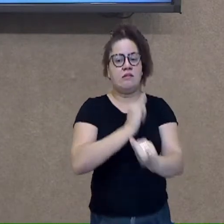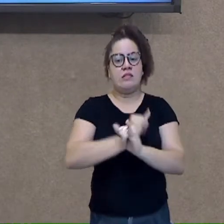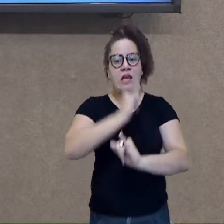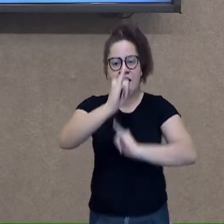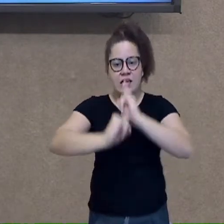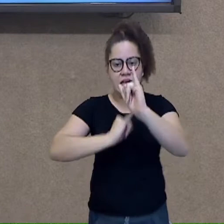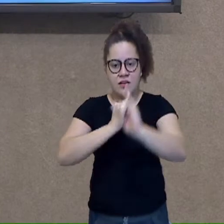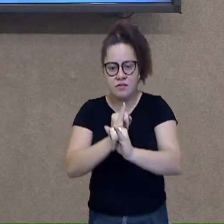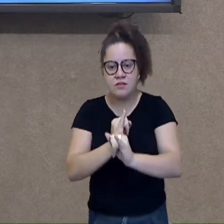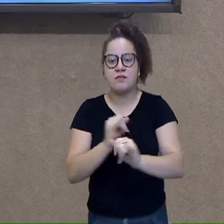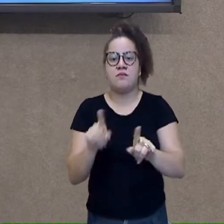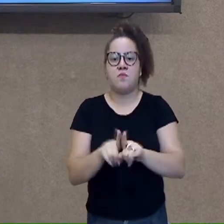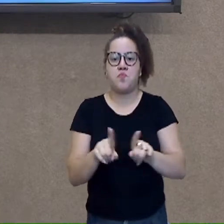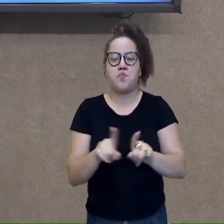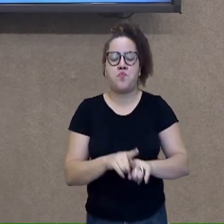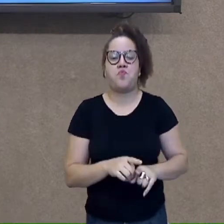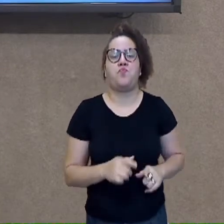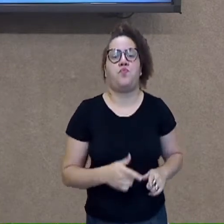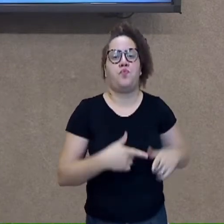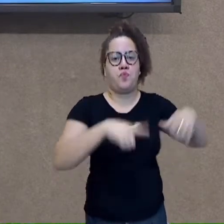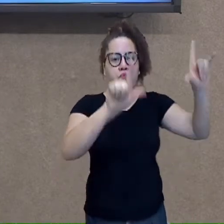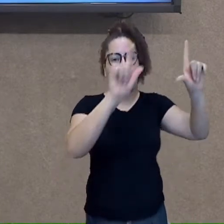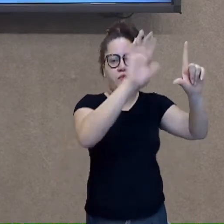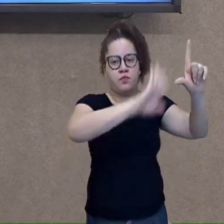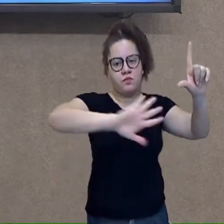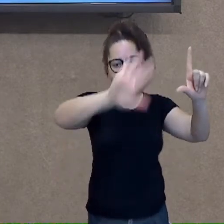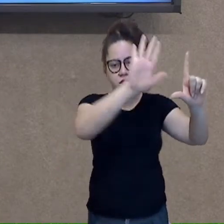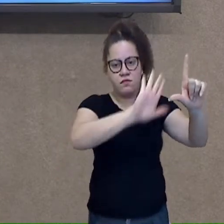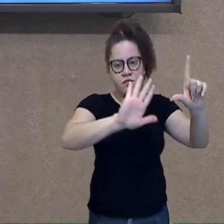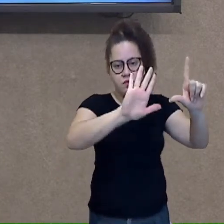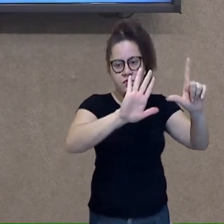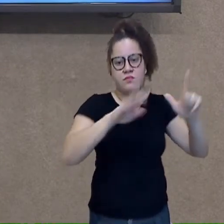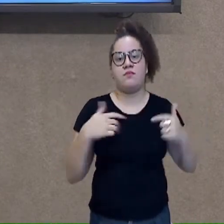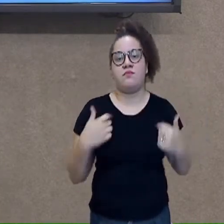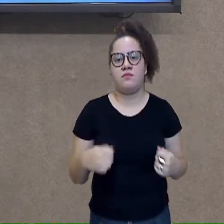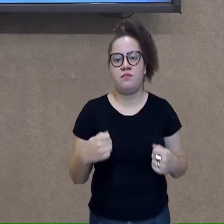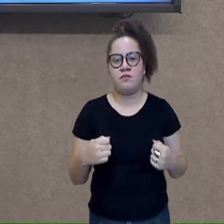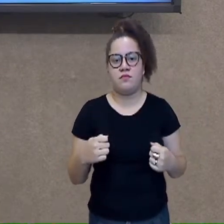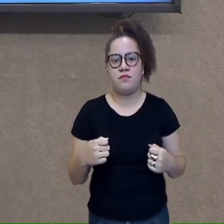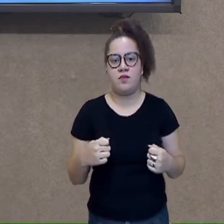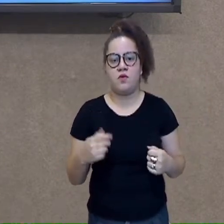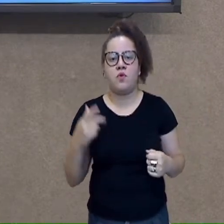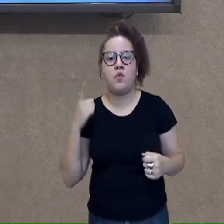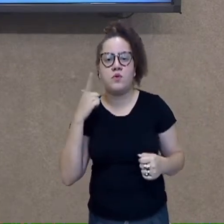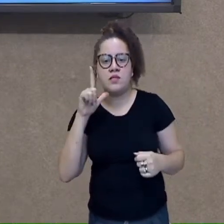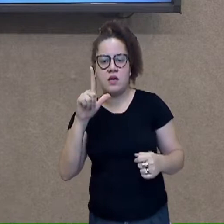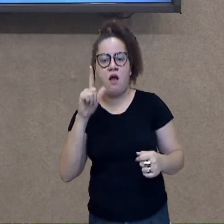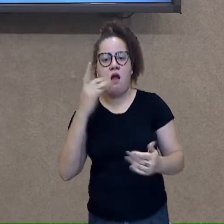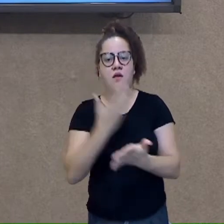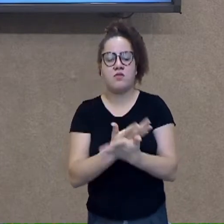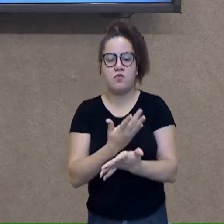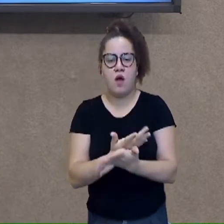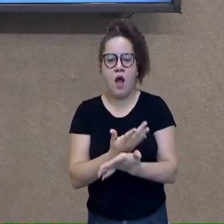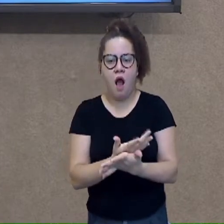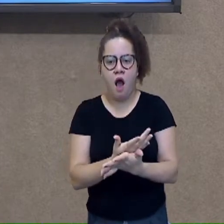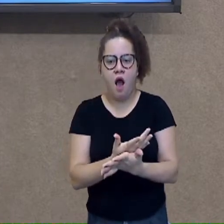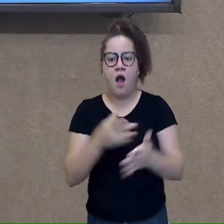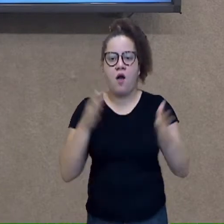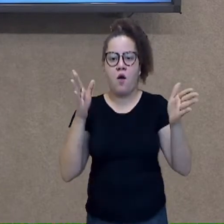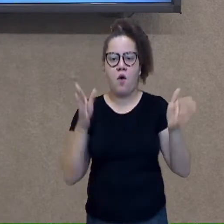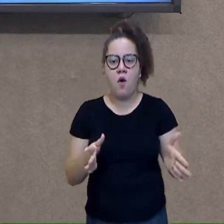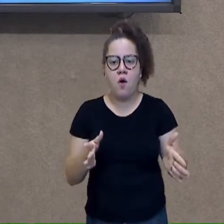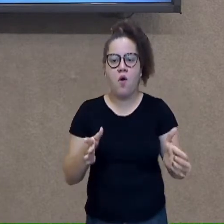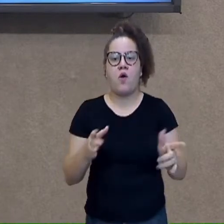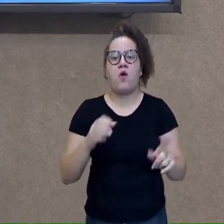internet, acessar a plataforma como meio de comunicação para ter acesso às aulas. E aí agora, com a